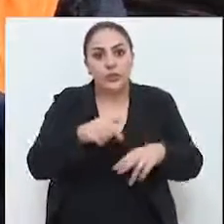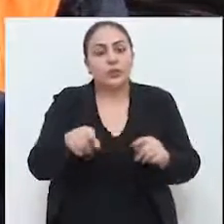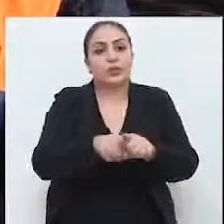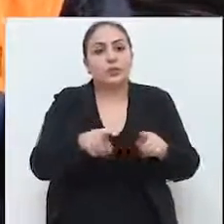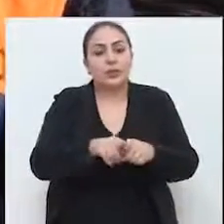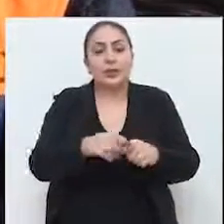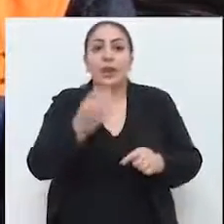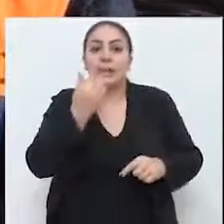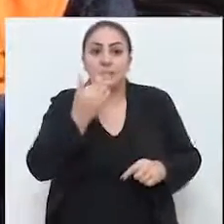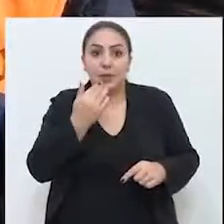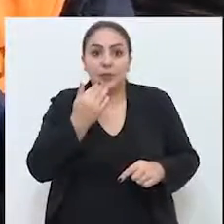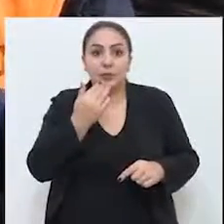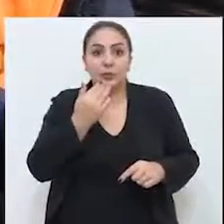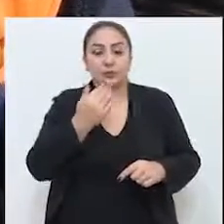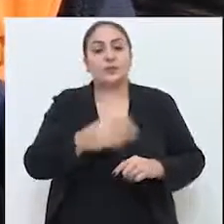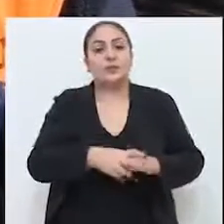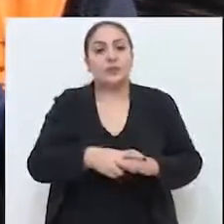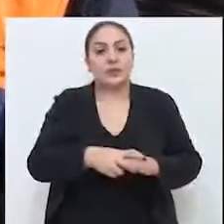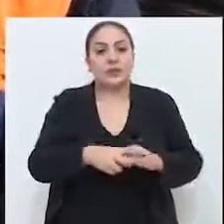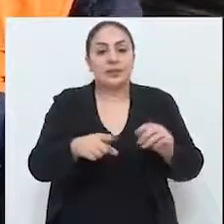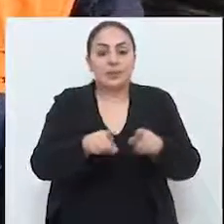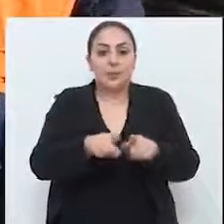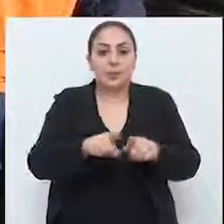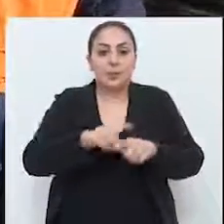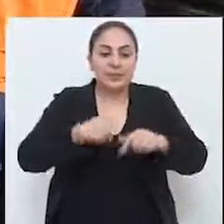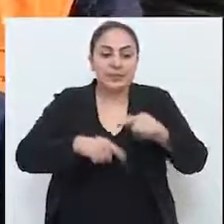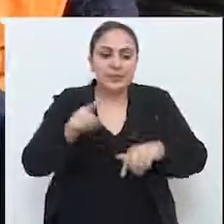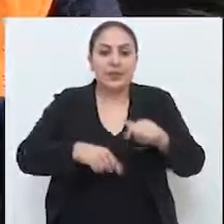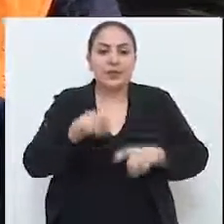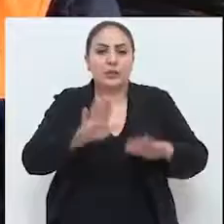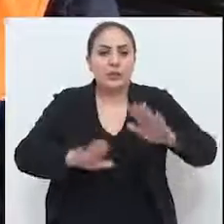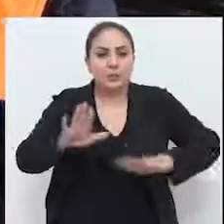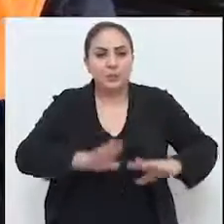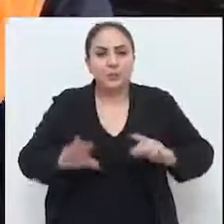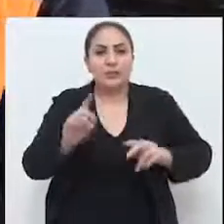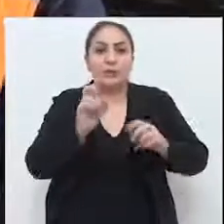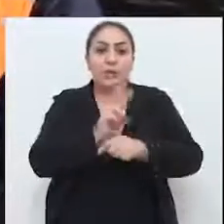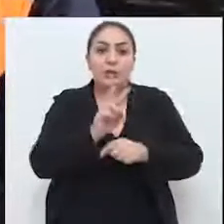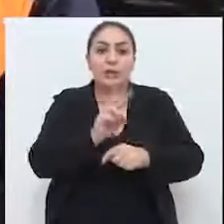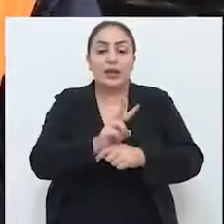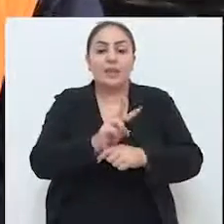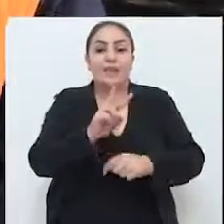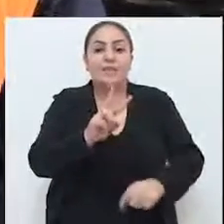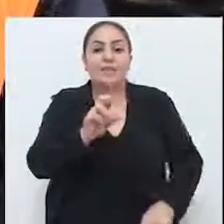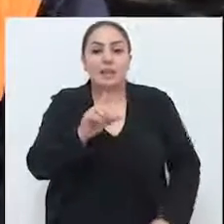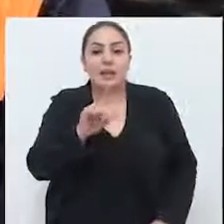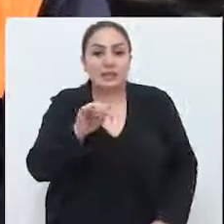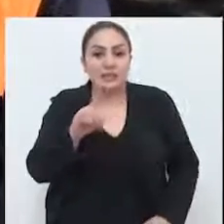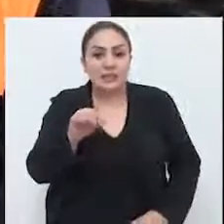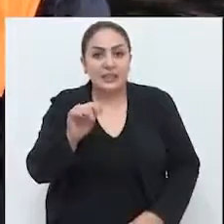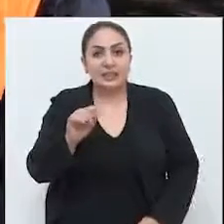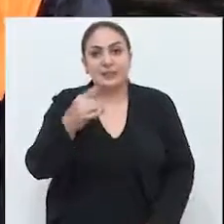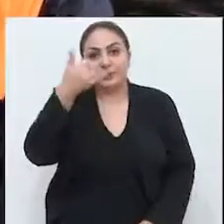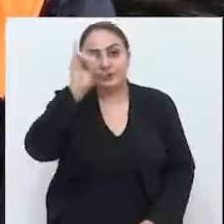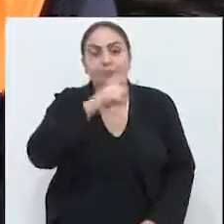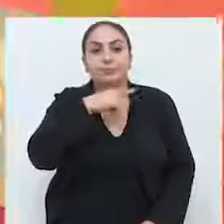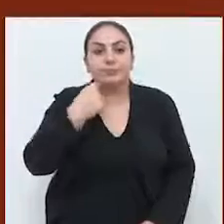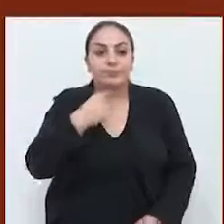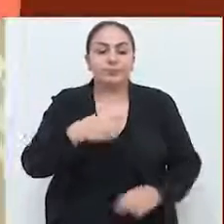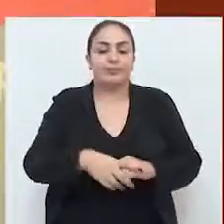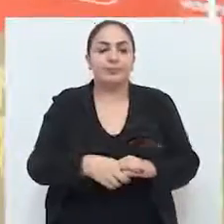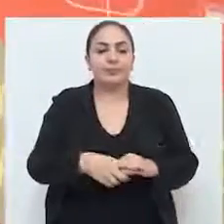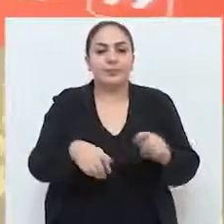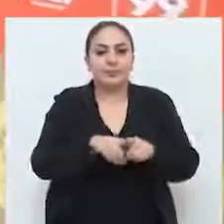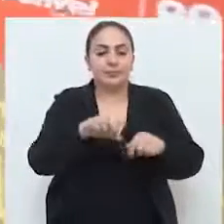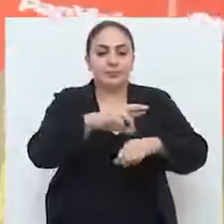aceitamos alimentos não perecíveis, material de higiene e limpeza, cuidar a validade desses alimentos, não doar alimentos vencidos.